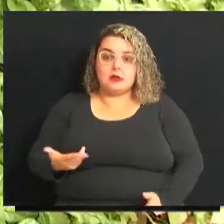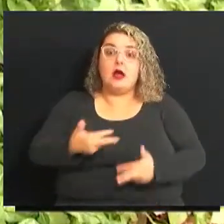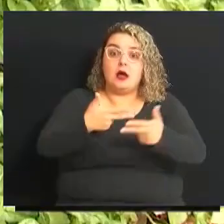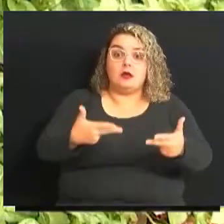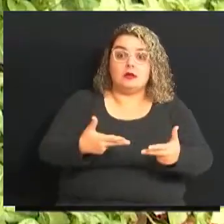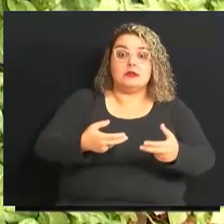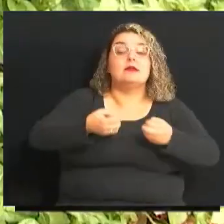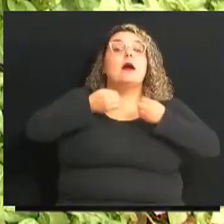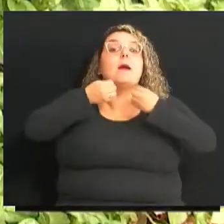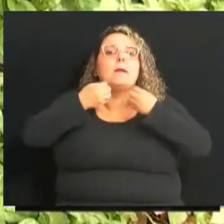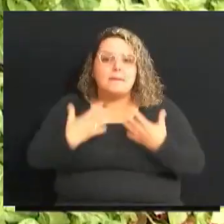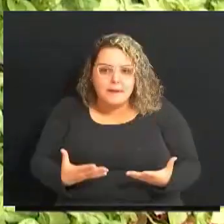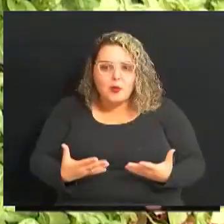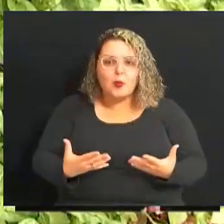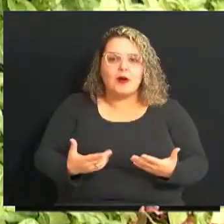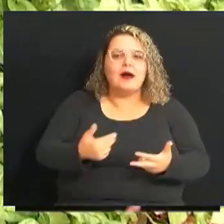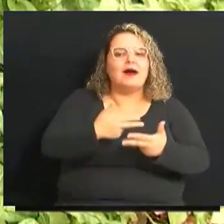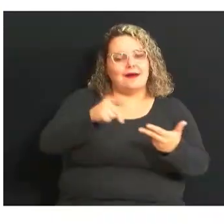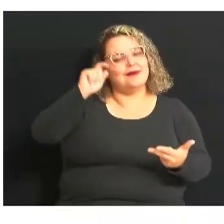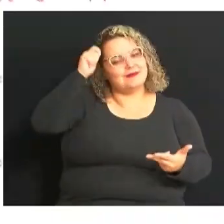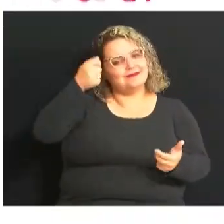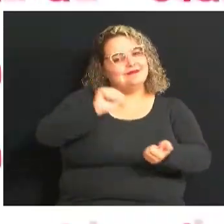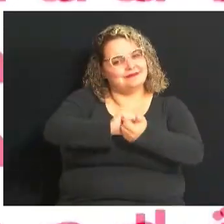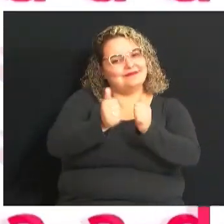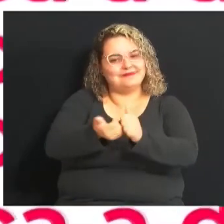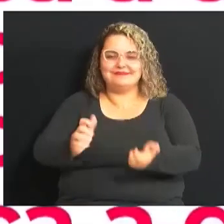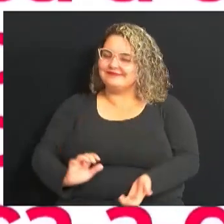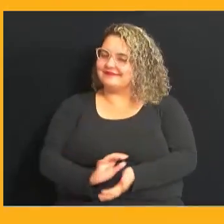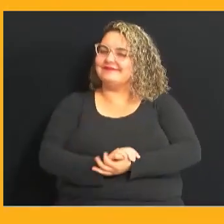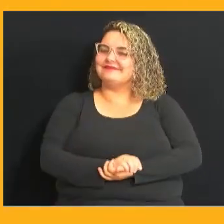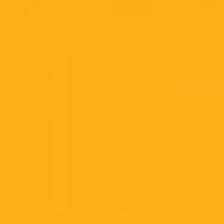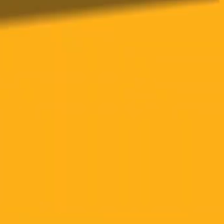né? E ressignificar o a coisa tá preta.